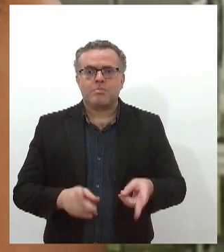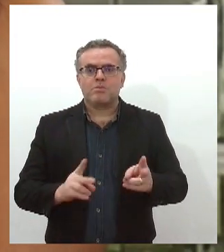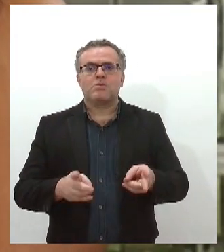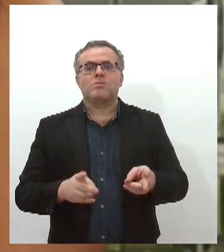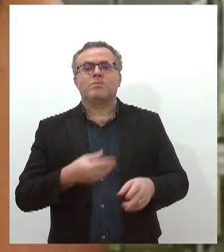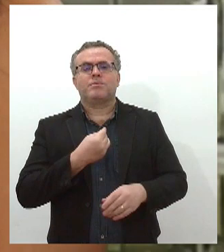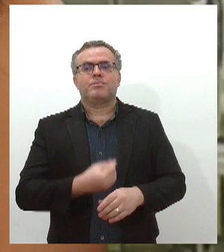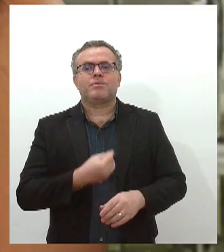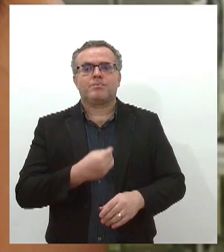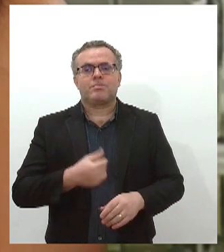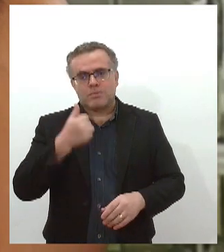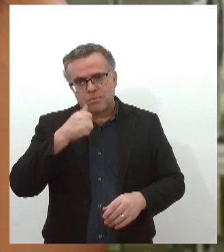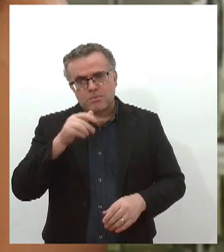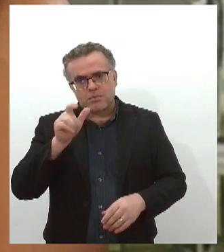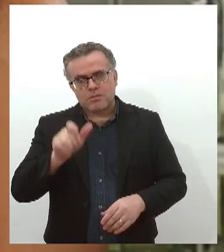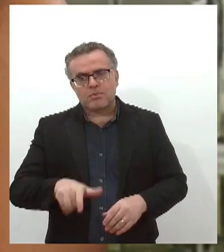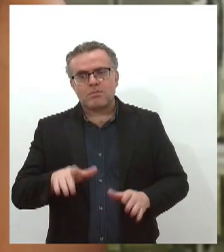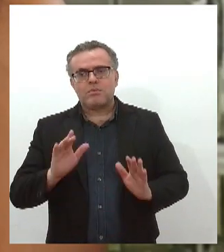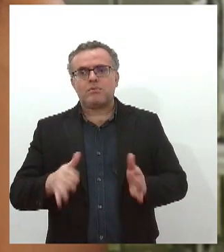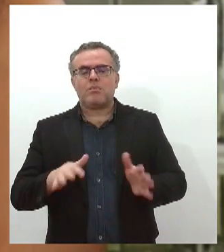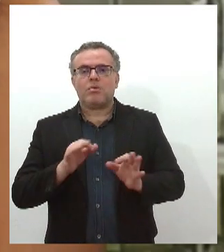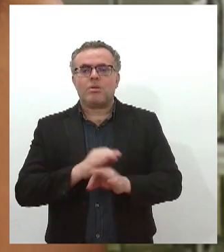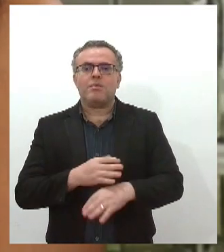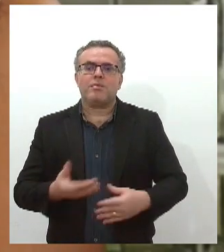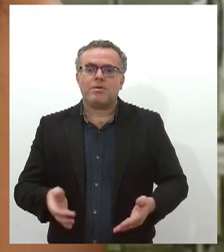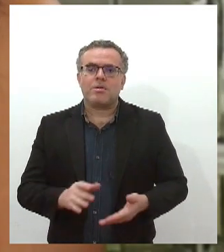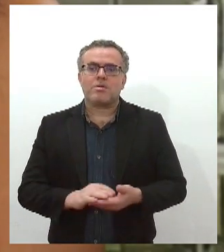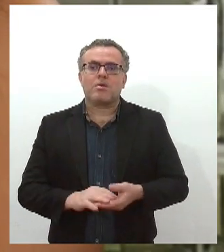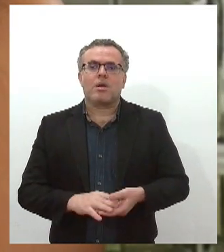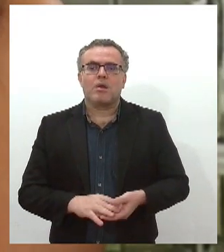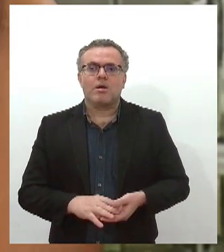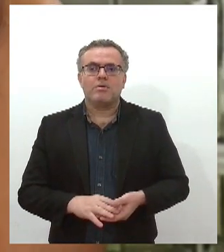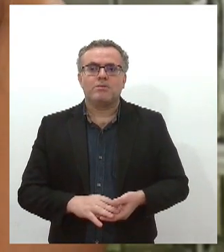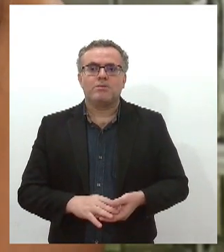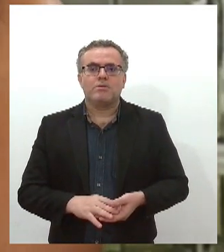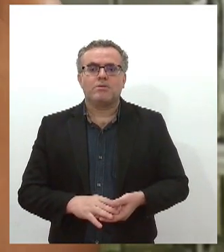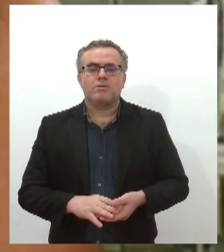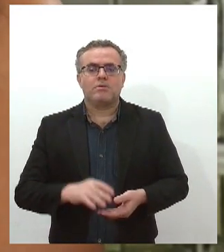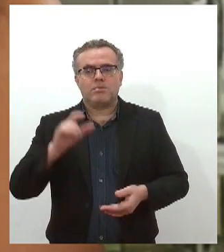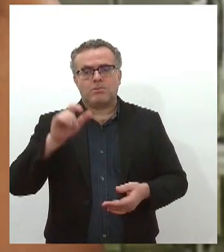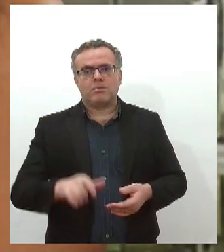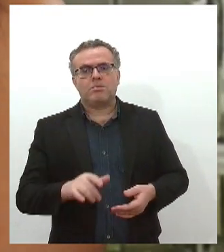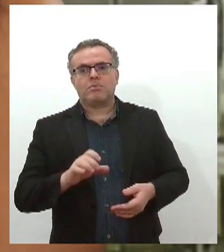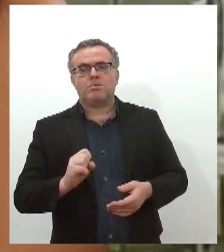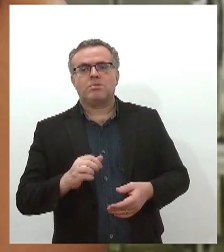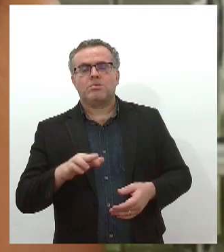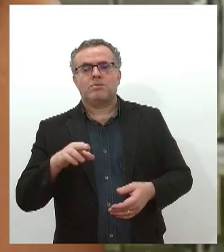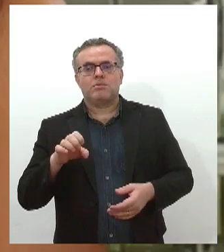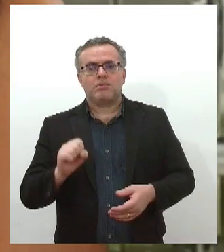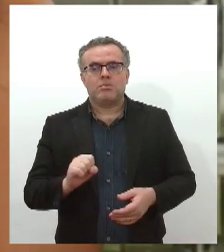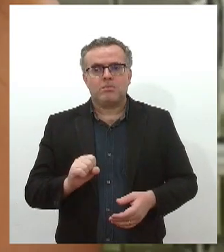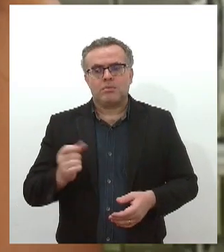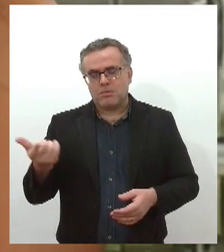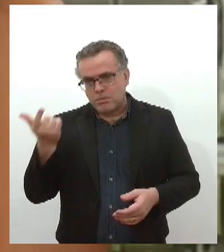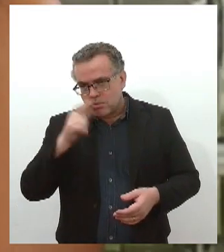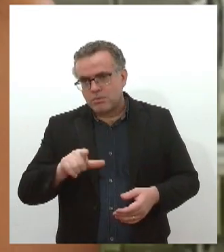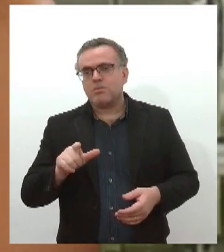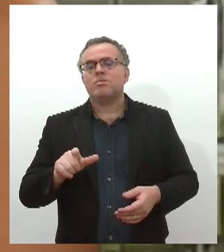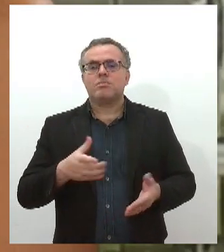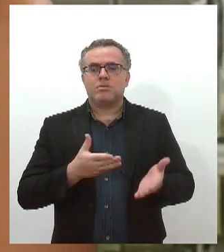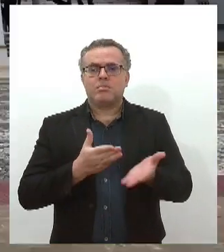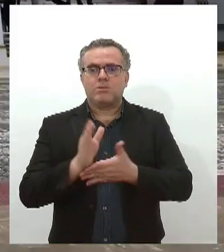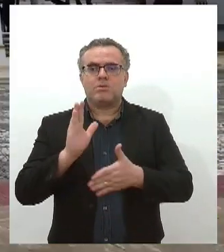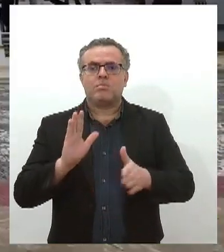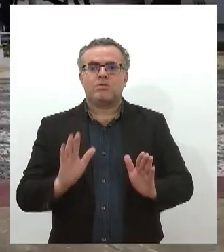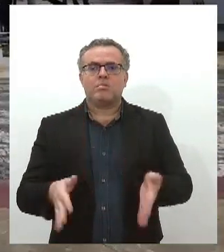feminina, né, por parte de Alzira Soares, em 1928, quando ela ganhou as eleições lá no Rio Grande